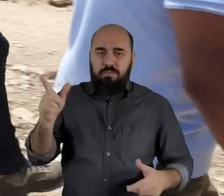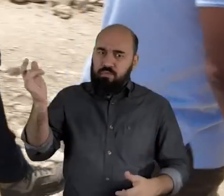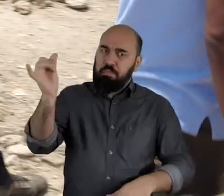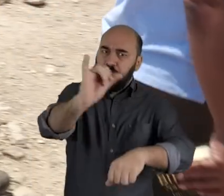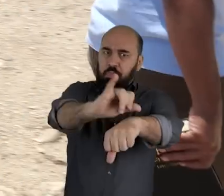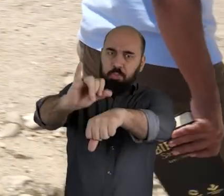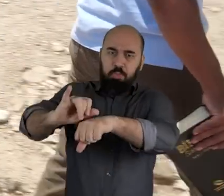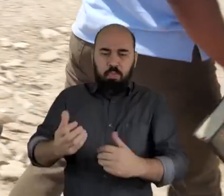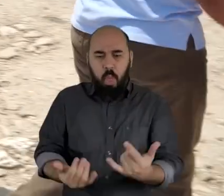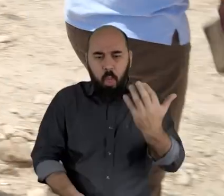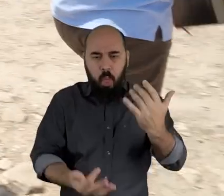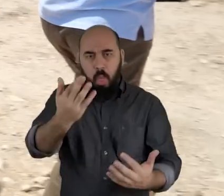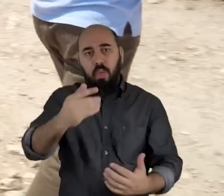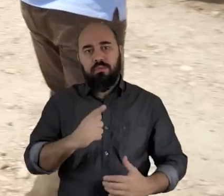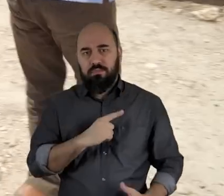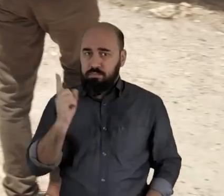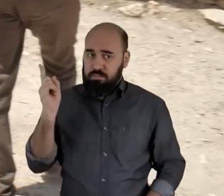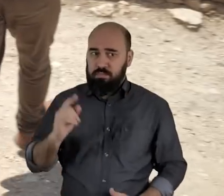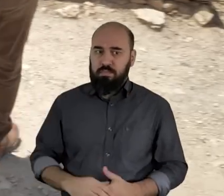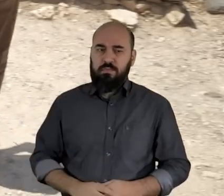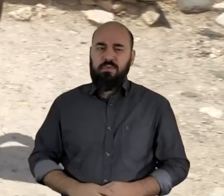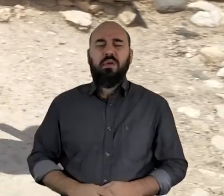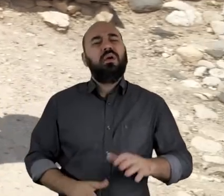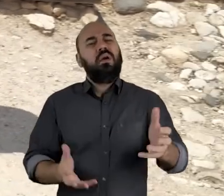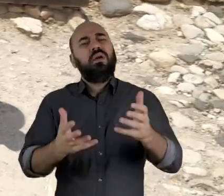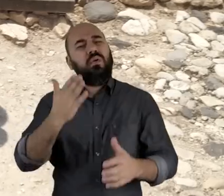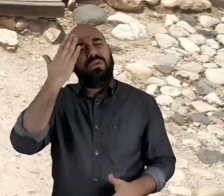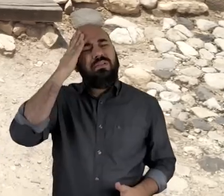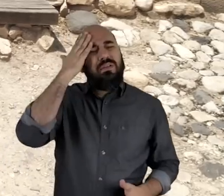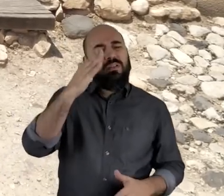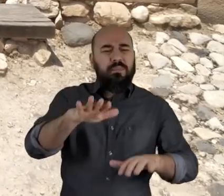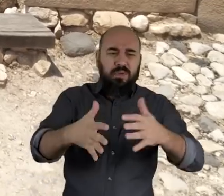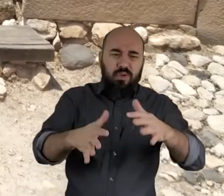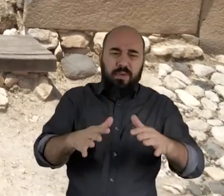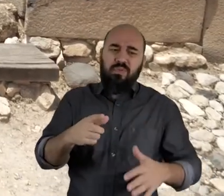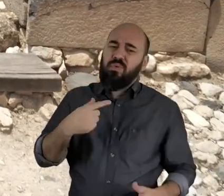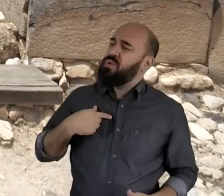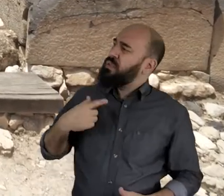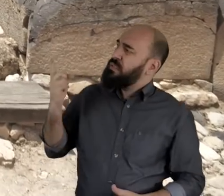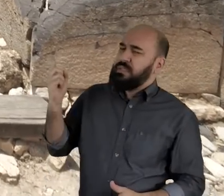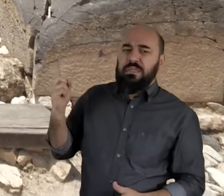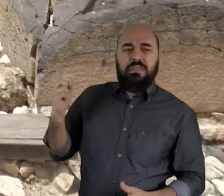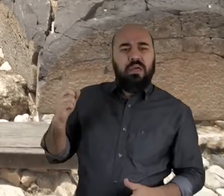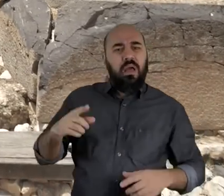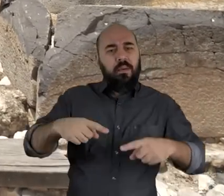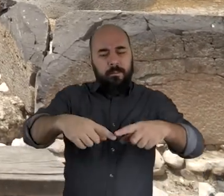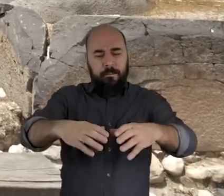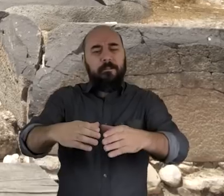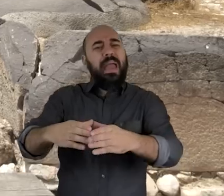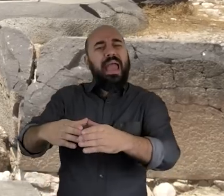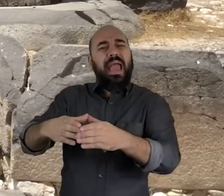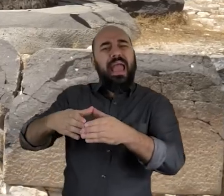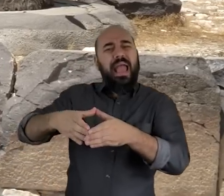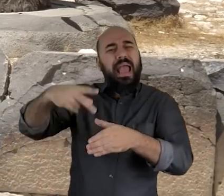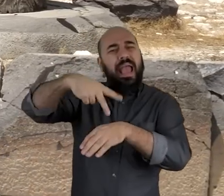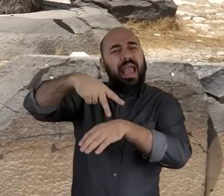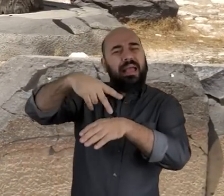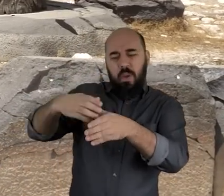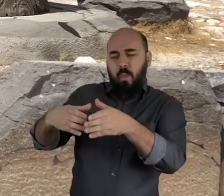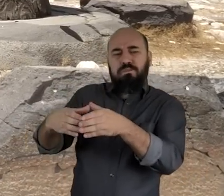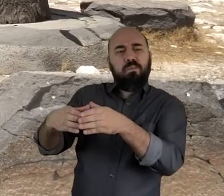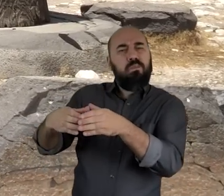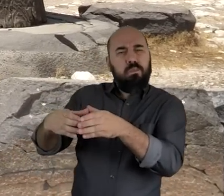ajude a compreender um pouco, porque realmente era uma construção muito grande. A gente tem essas bases de pedra aqui